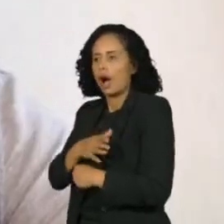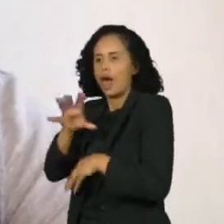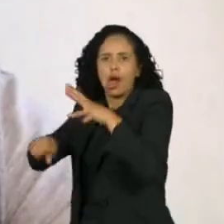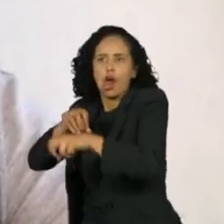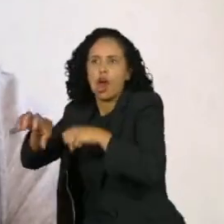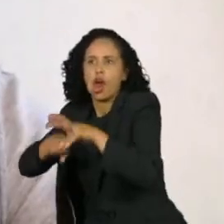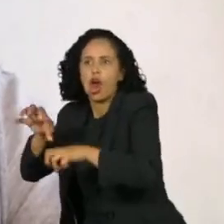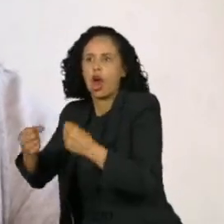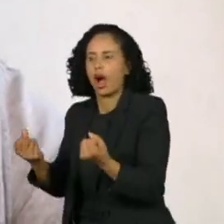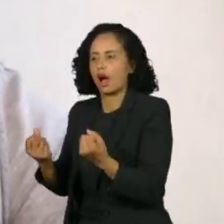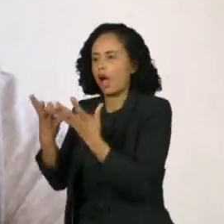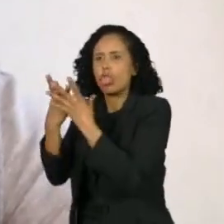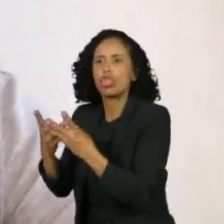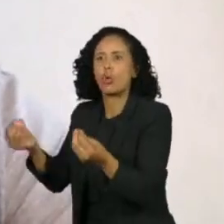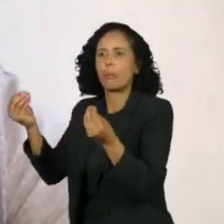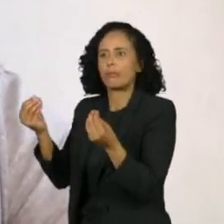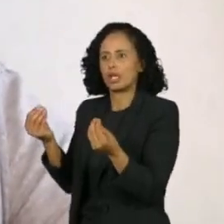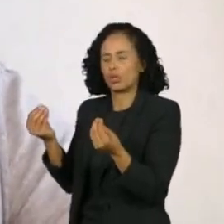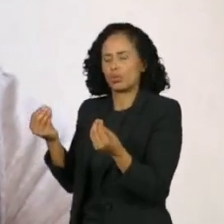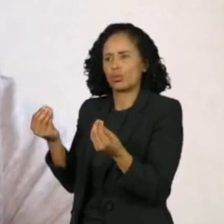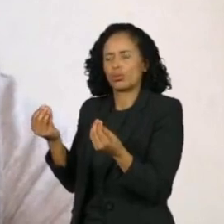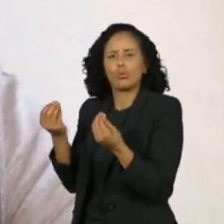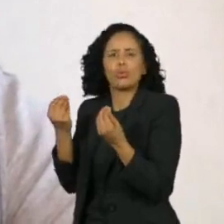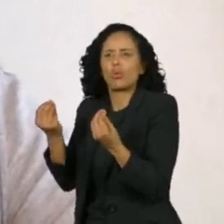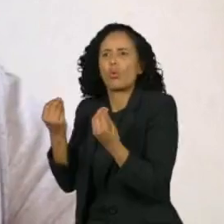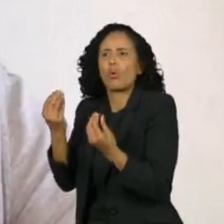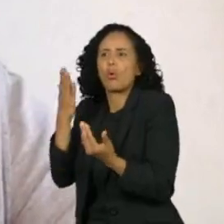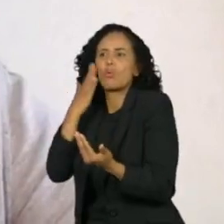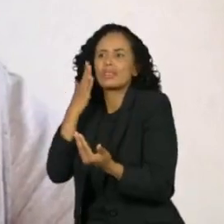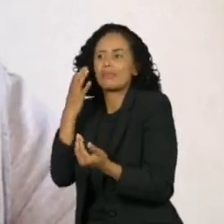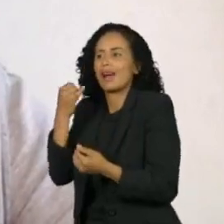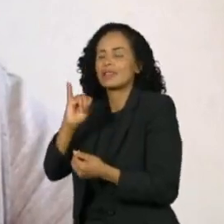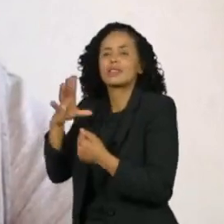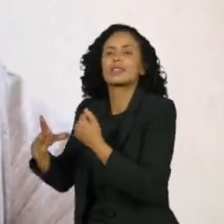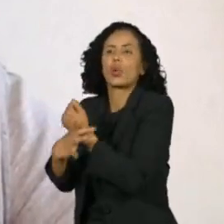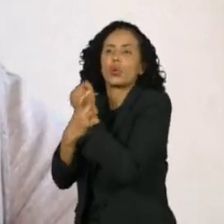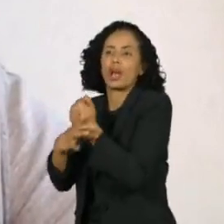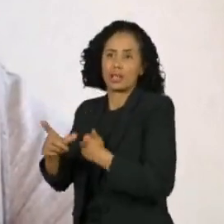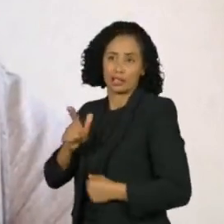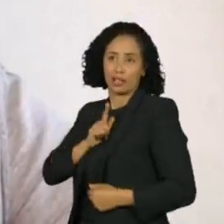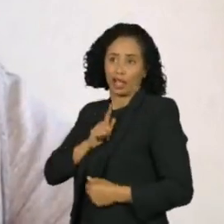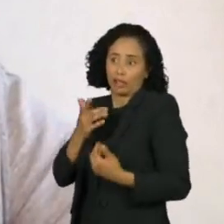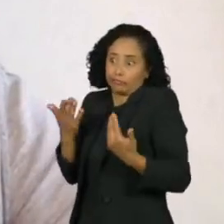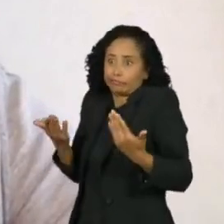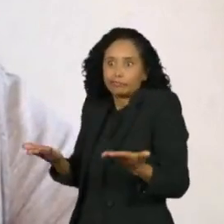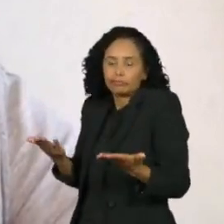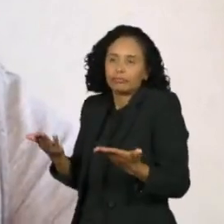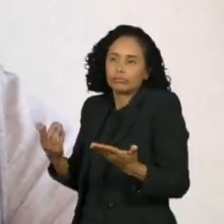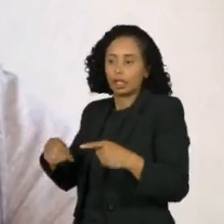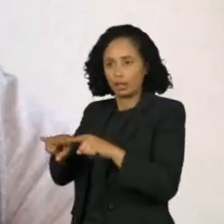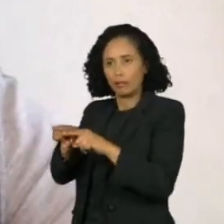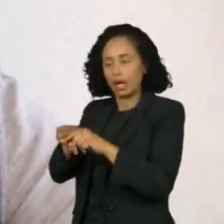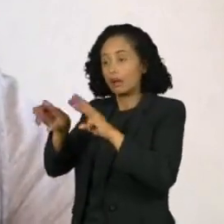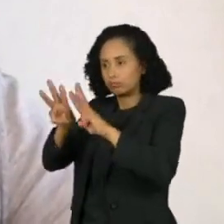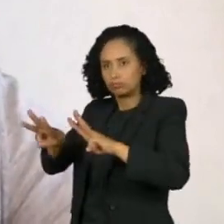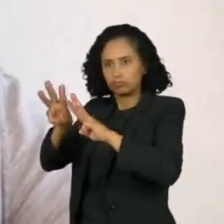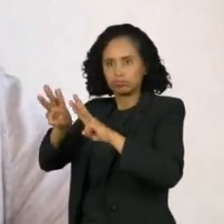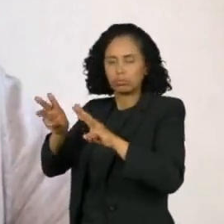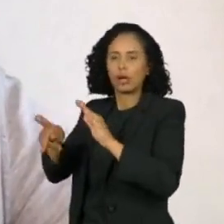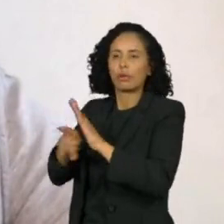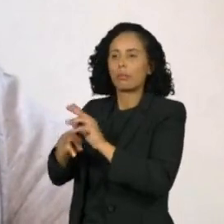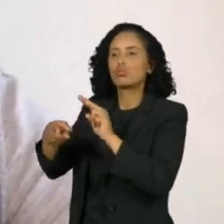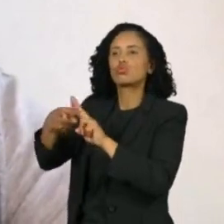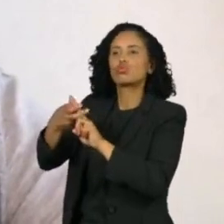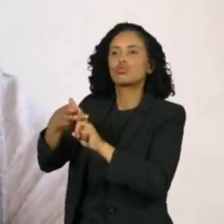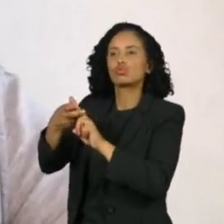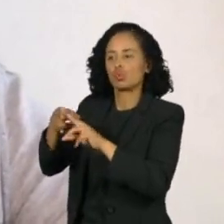nos esquecer que a plataforma GovBR permite não só acesso aos dados de saúde. Se o cidadão